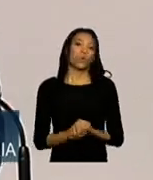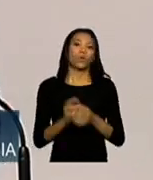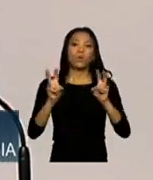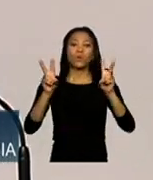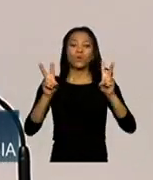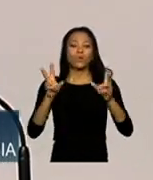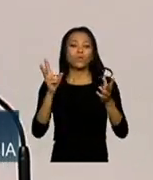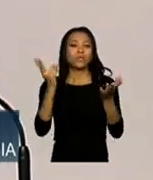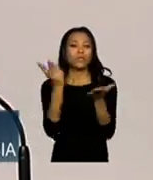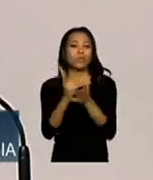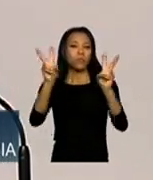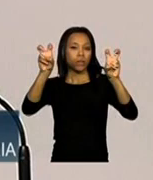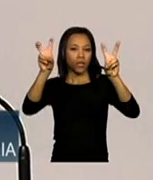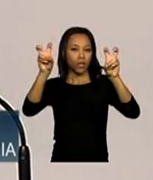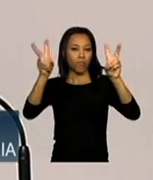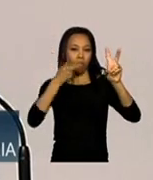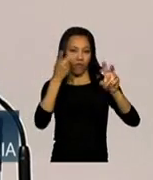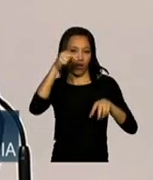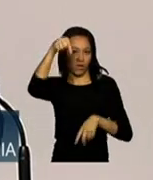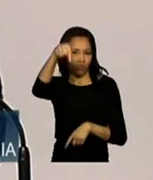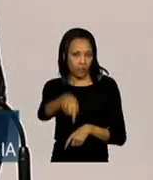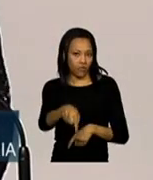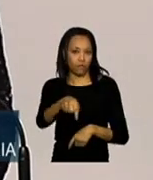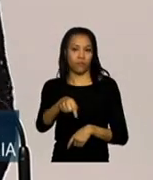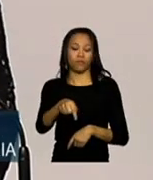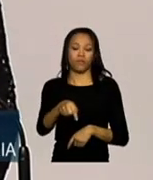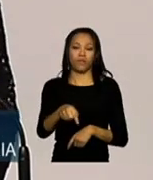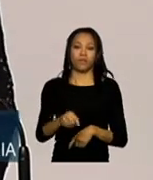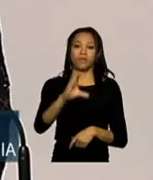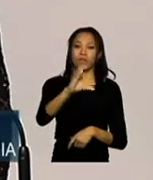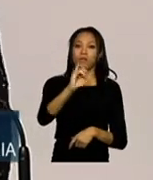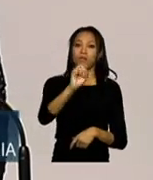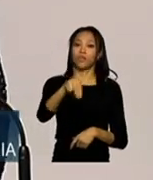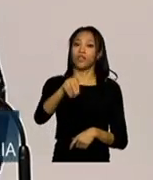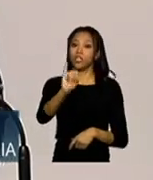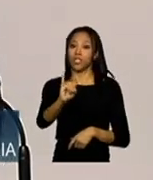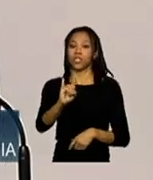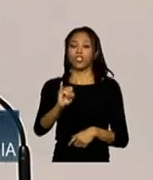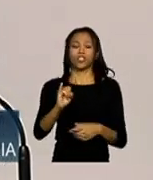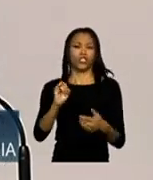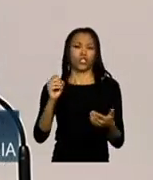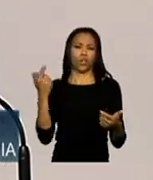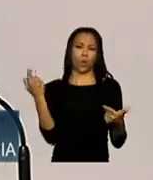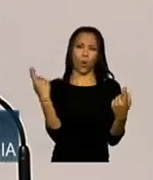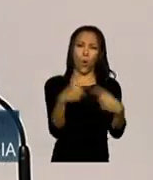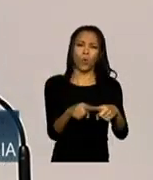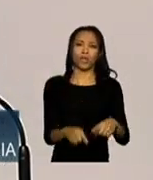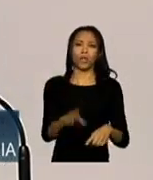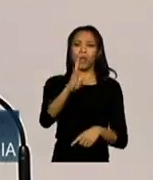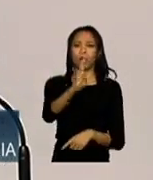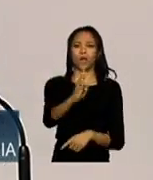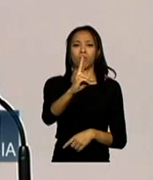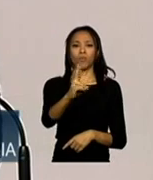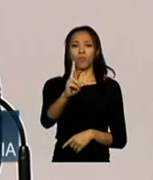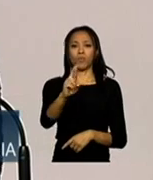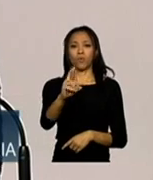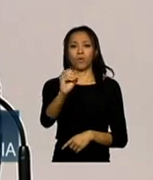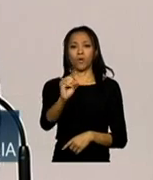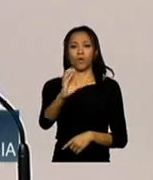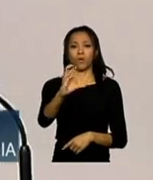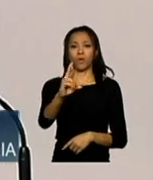levantada muitas vezes aqui na CNI do combate à burocracia se torna